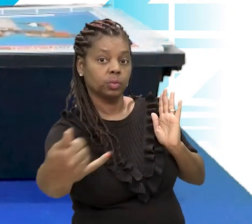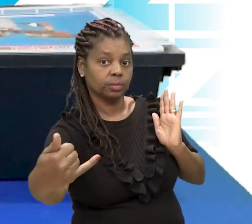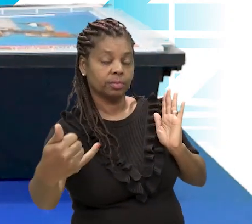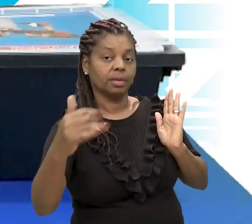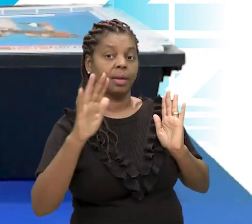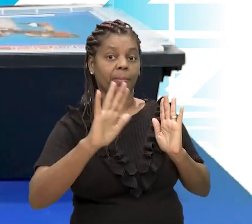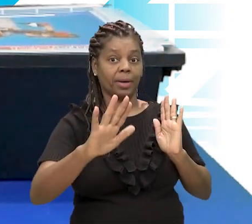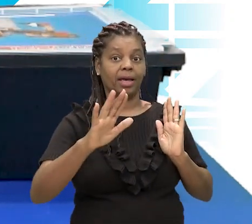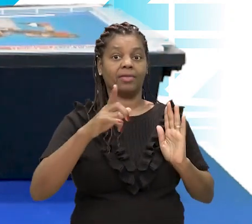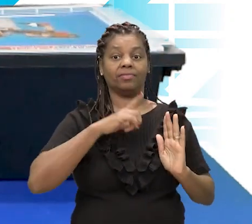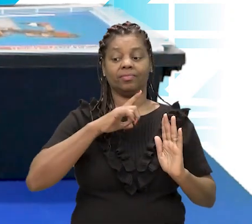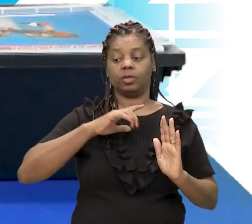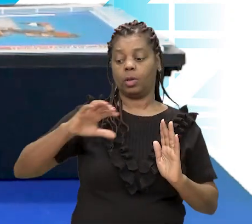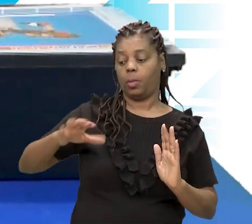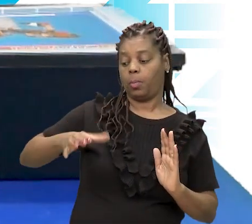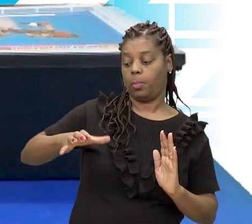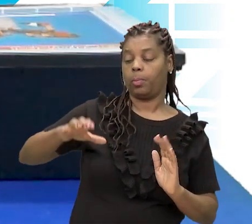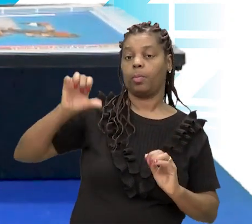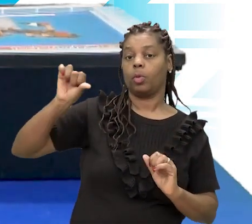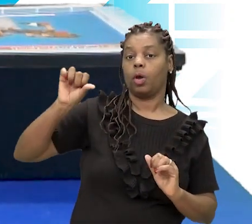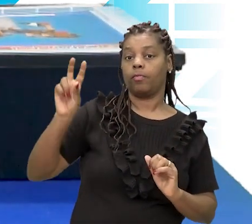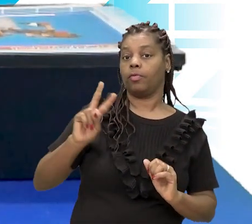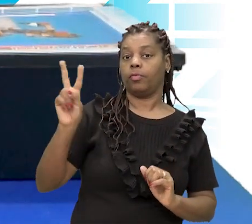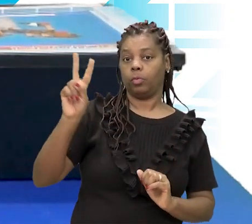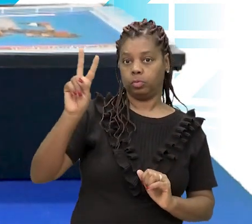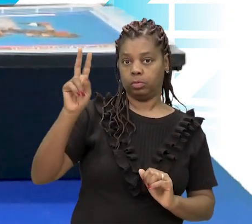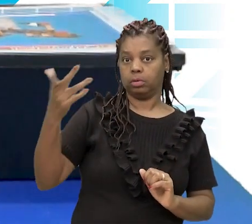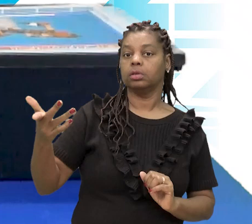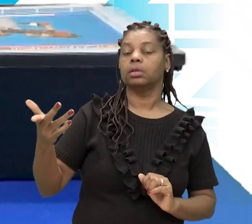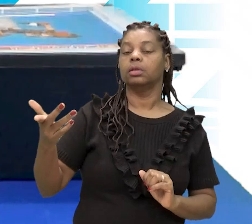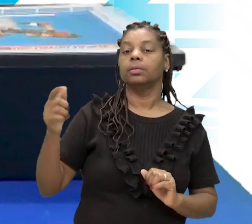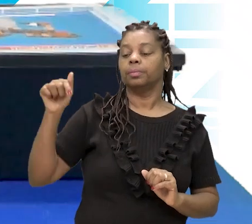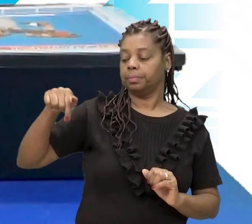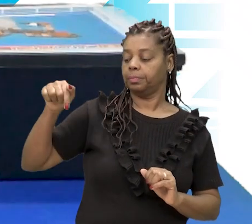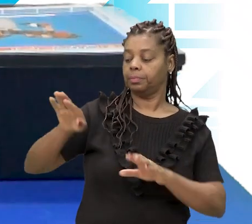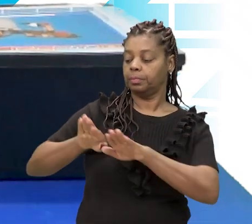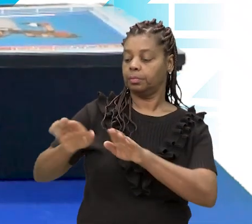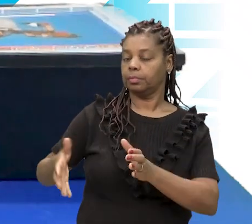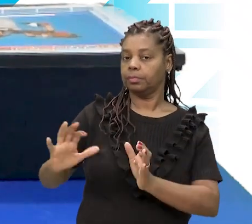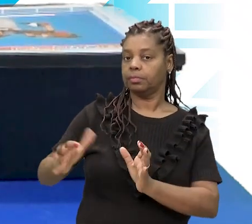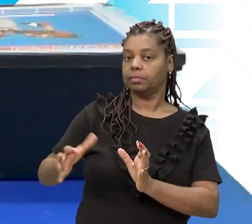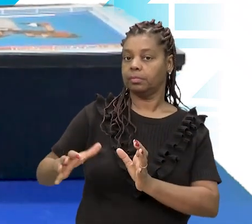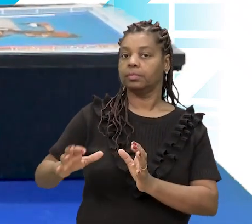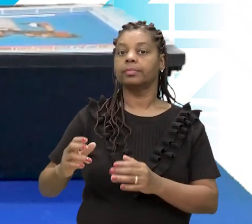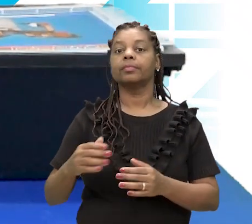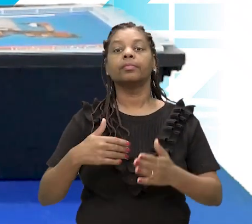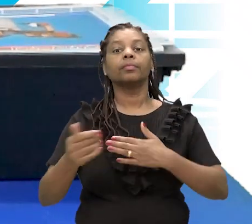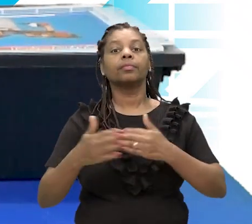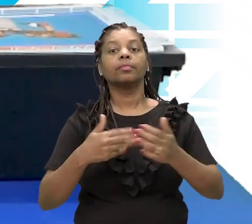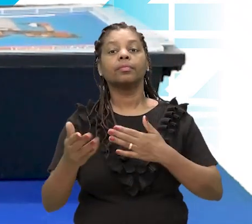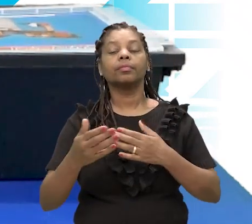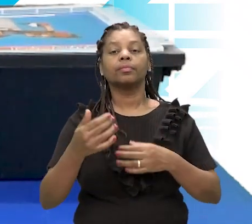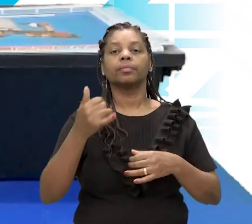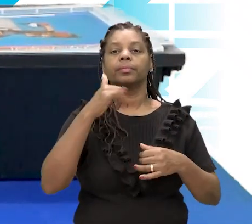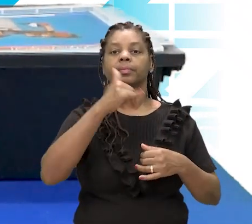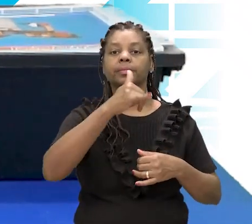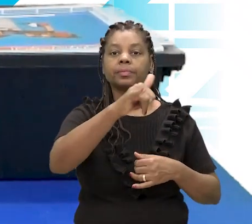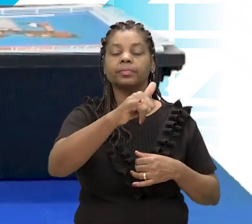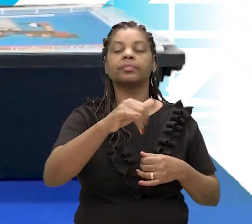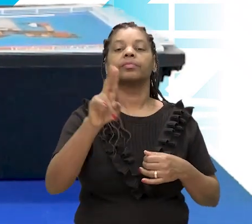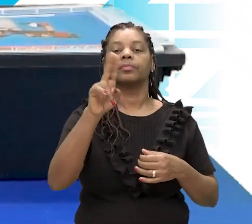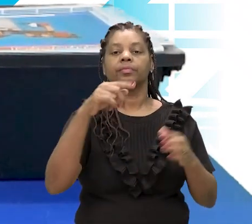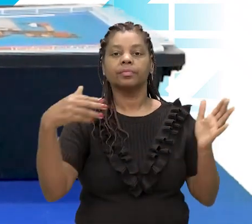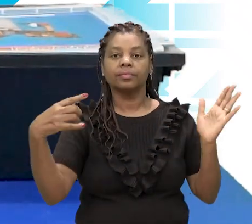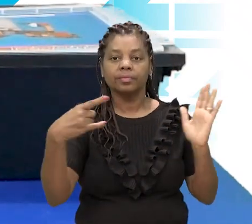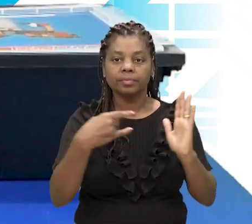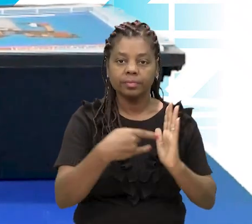da tomada, mas no nosso caso vai vir de uma bateria de 9 volts, essazinha aqui. É importante nós entendermos que qualquer componente eletrônico